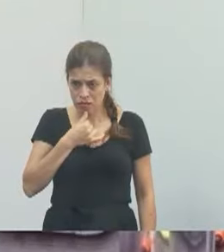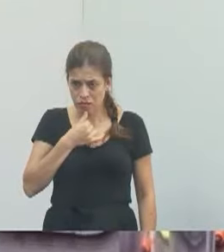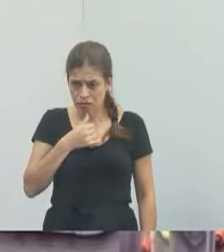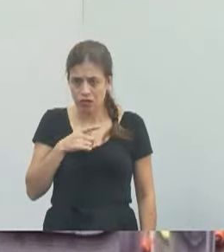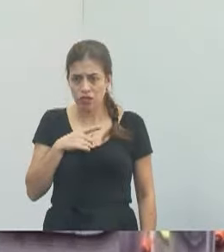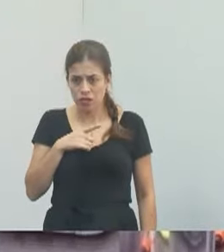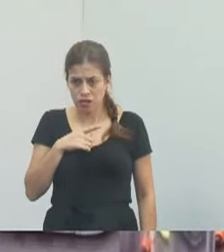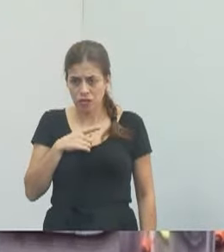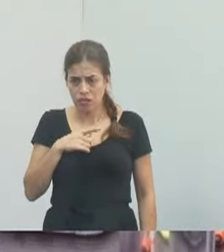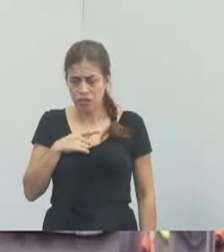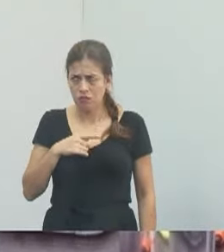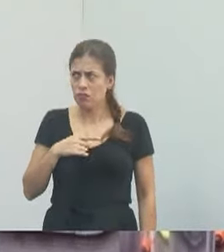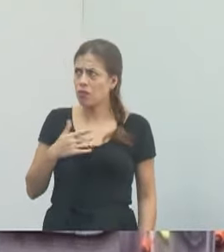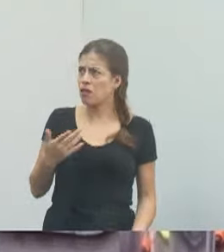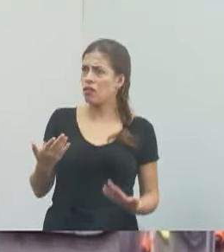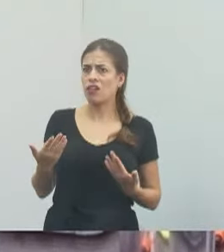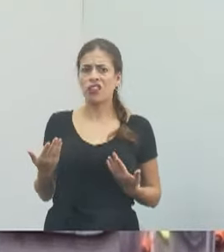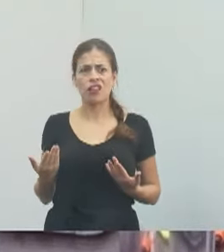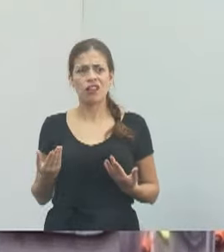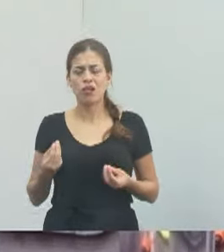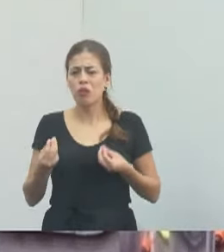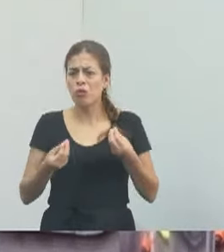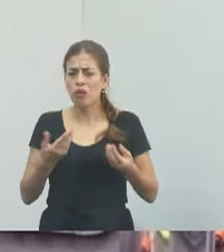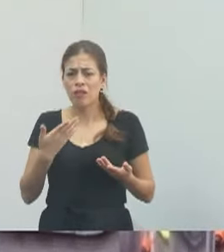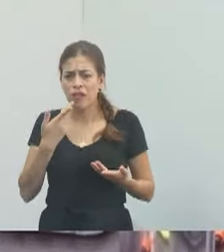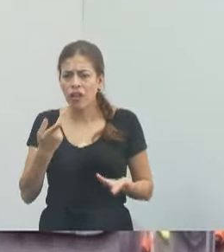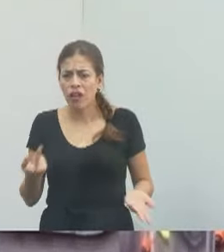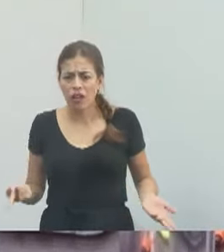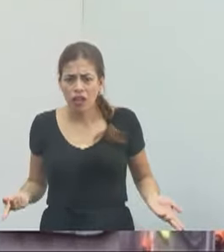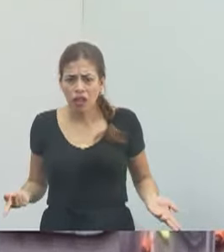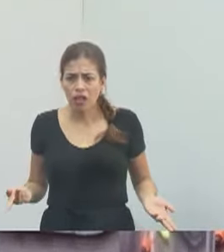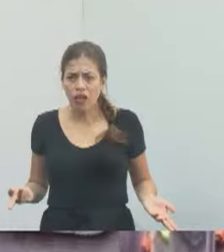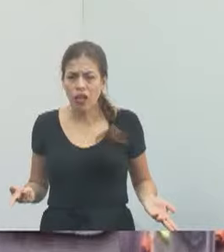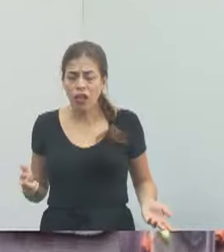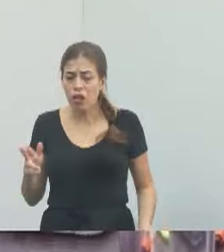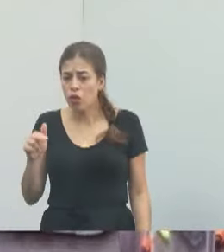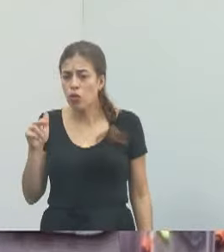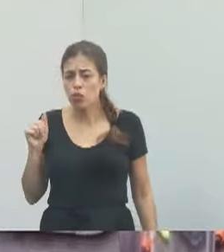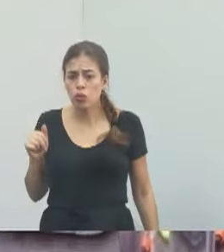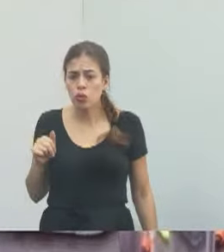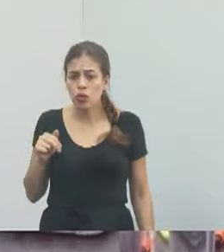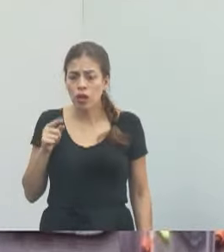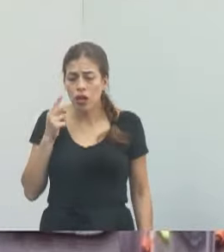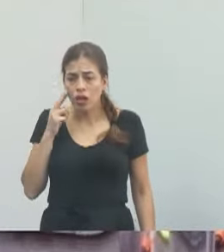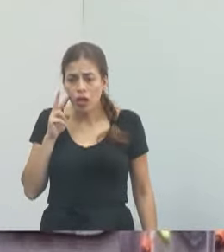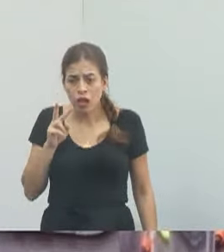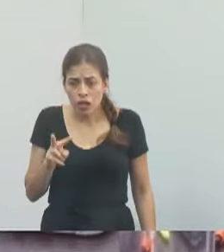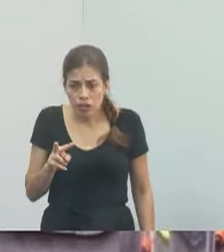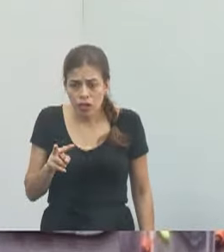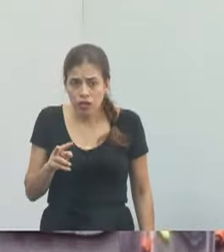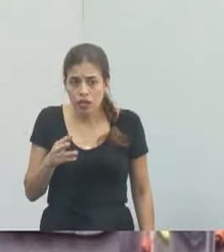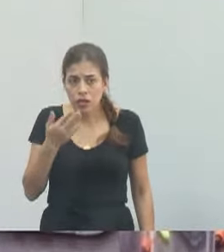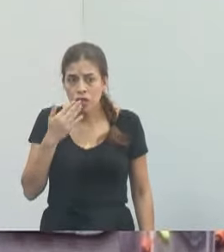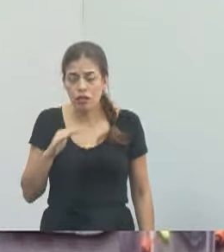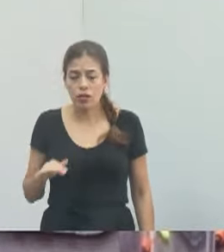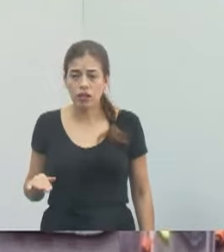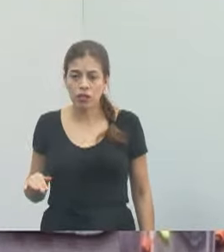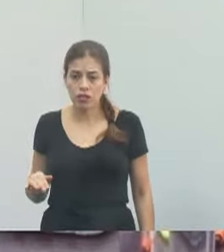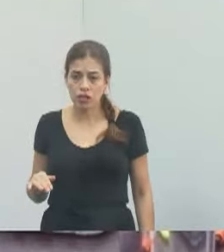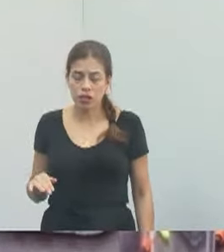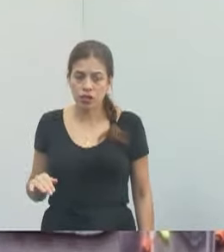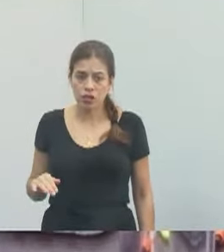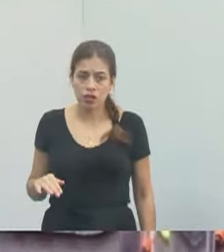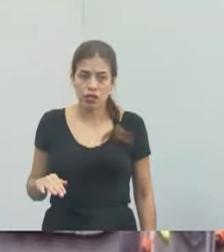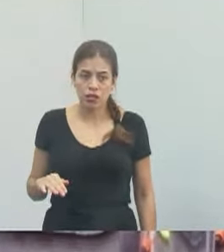sim pelo amor de Deus não é assim que fala nunca eu vi uma criança sair sem roupa na cidade de jací Isso foi